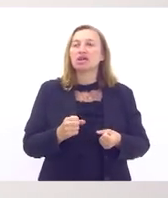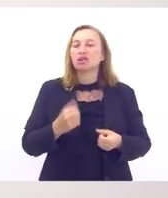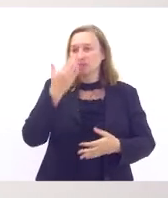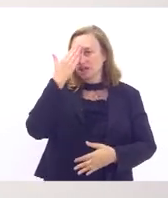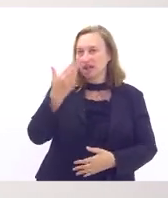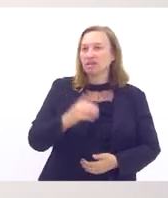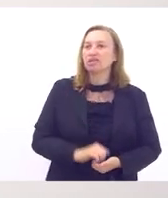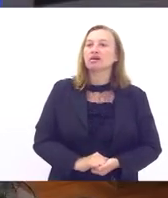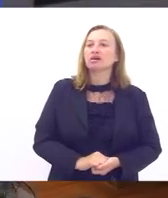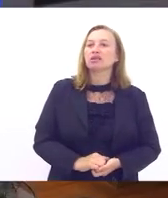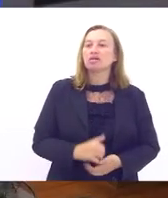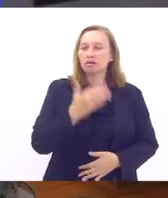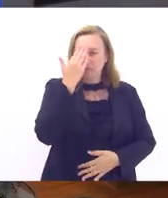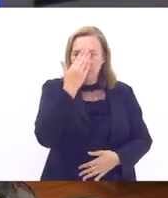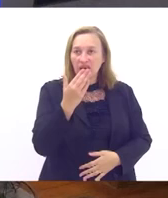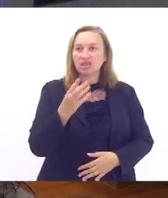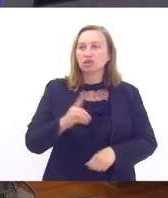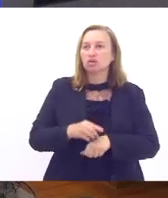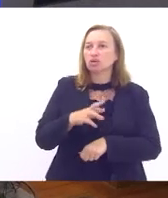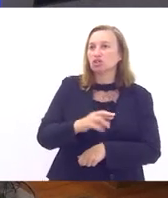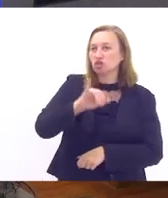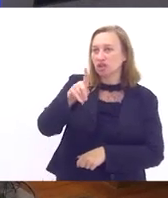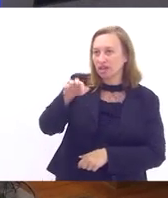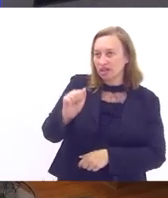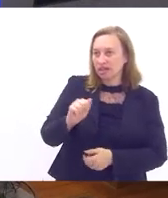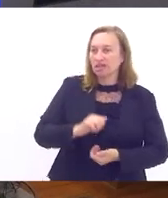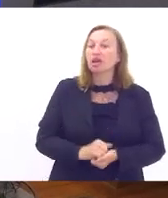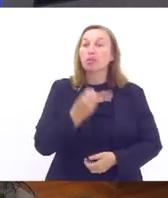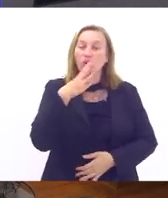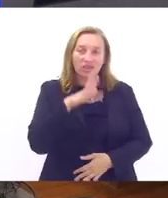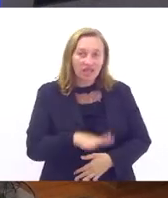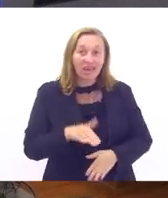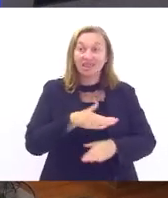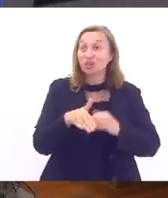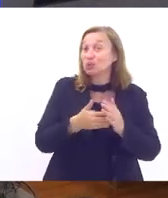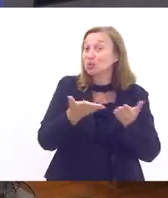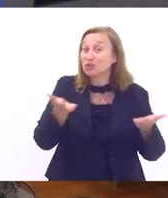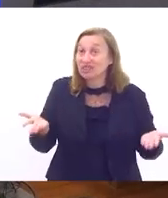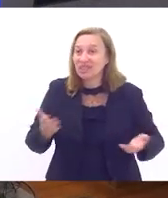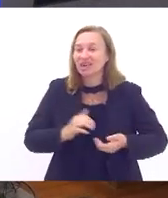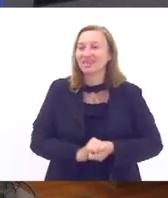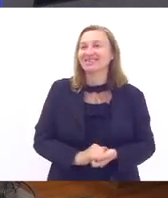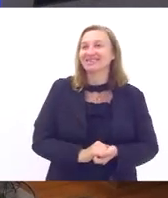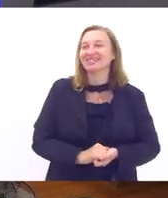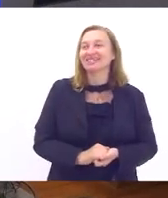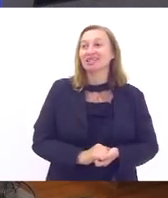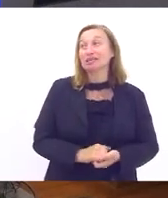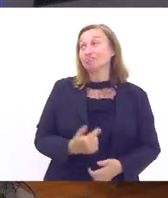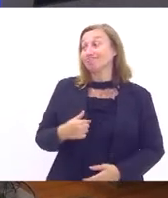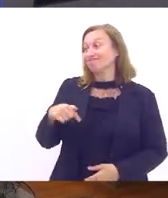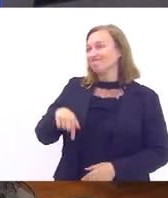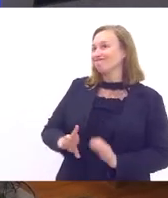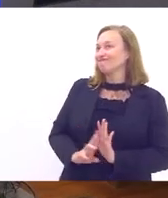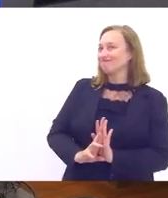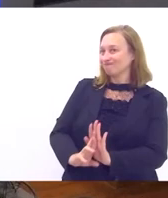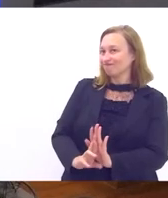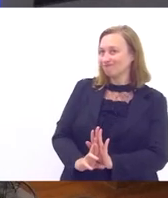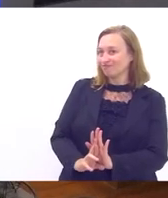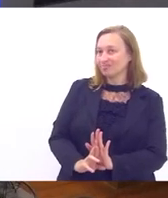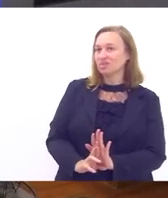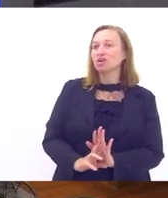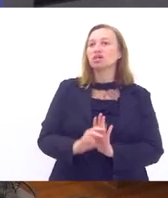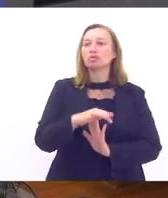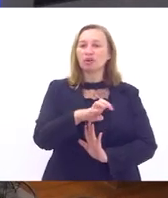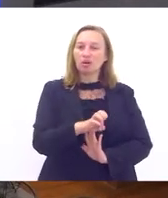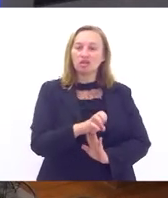obrigado. Obrigada, doutora Juliana Gomes. Boa tarde a todos e todas. Estou aqui representando o Fórum de Tuberculose do